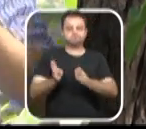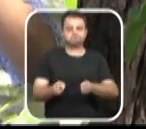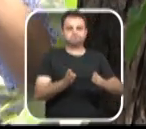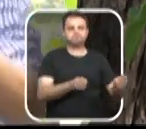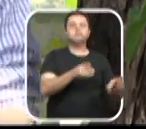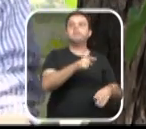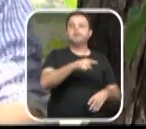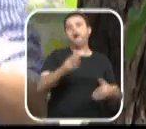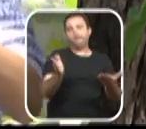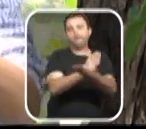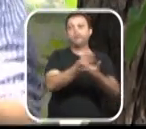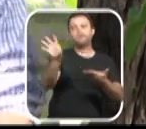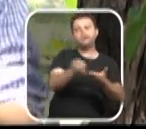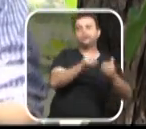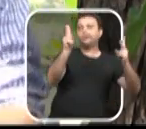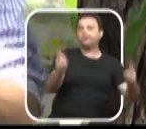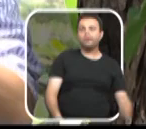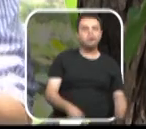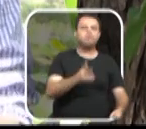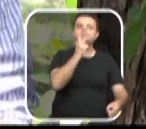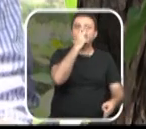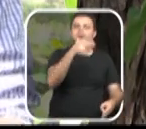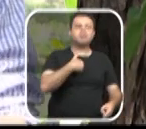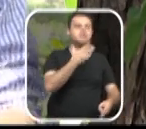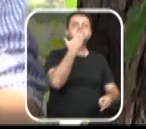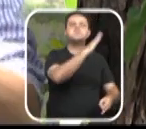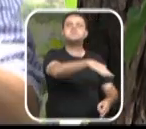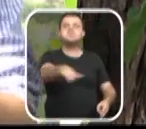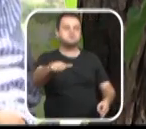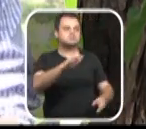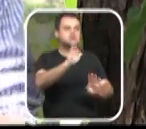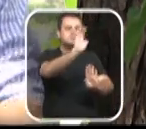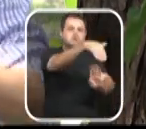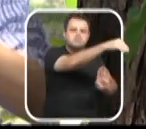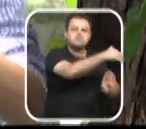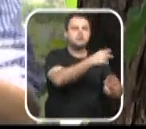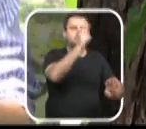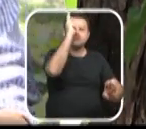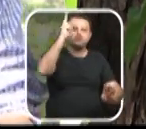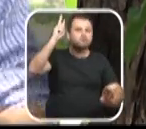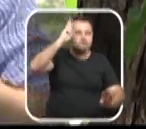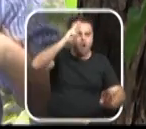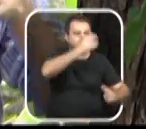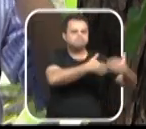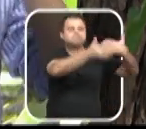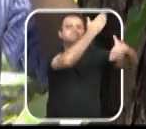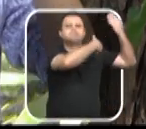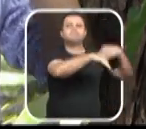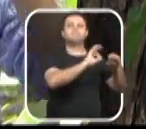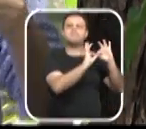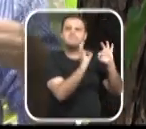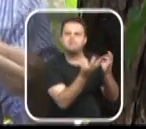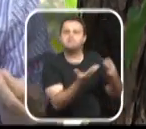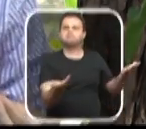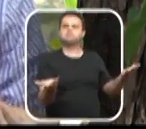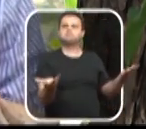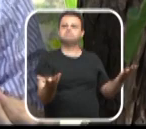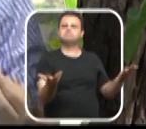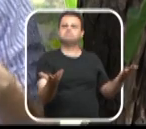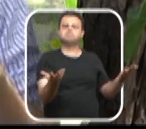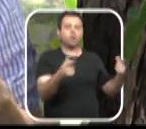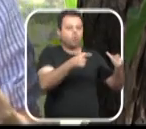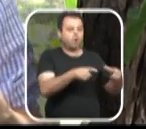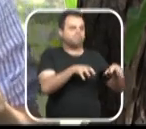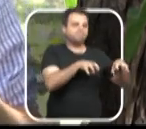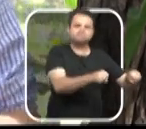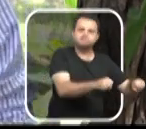de desconsiderar esse sujeito que tem uma história, que tem uma família, que tem um lugar ocupado na